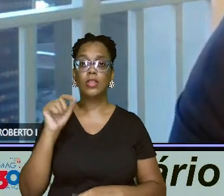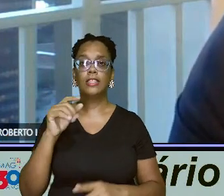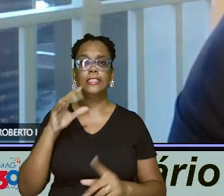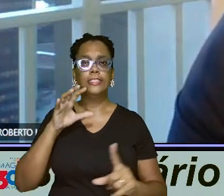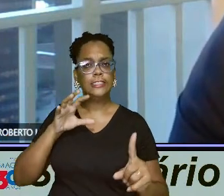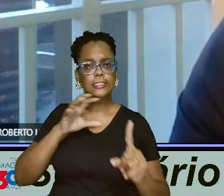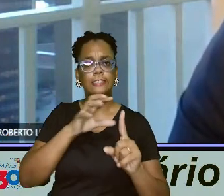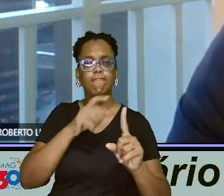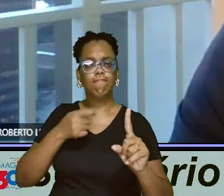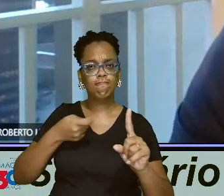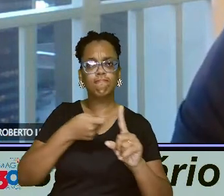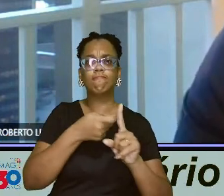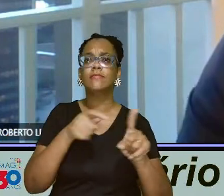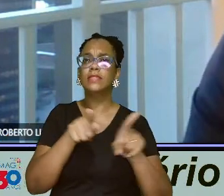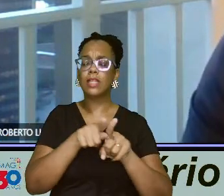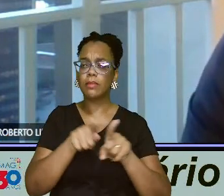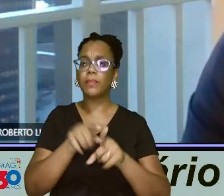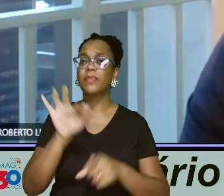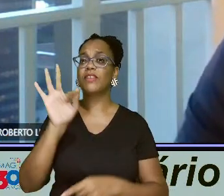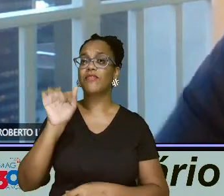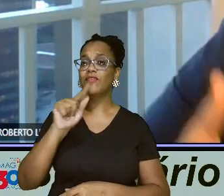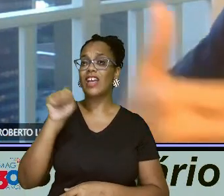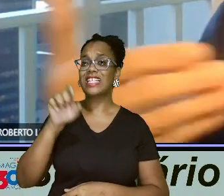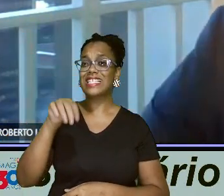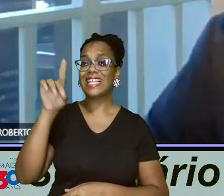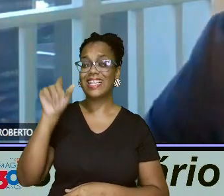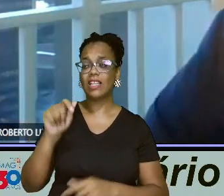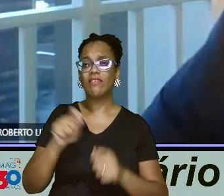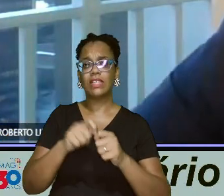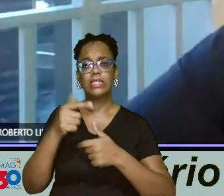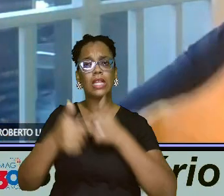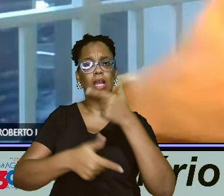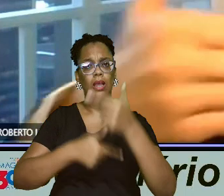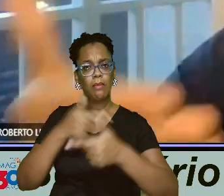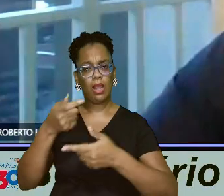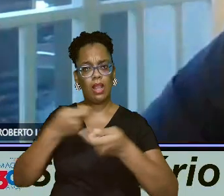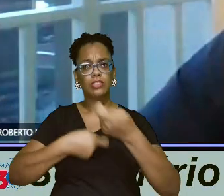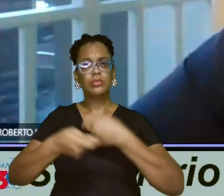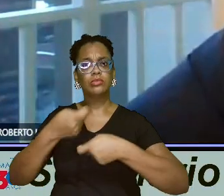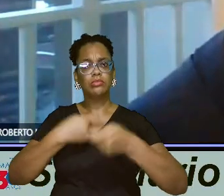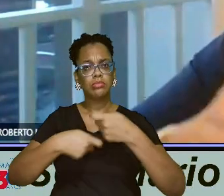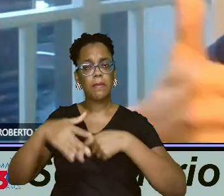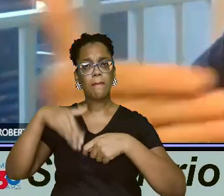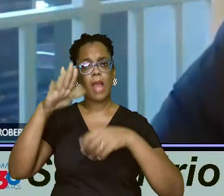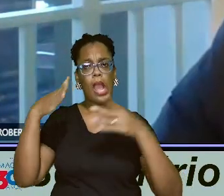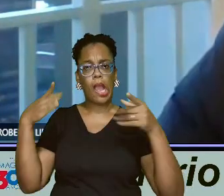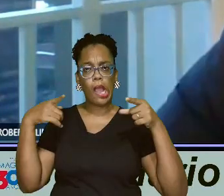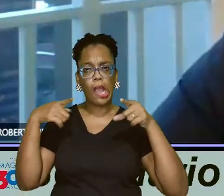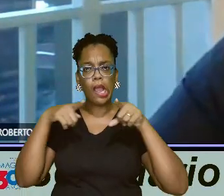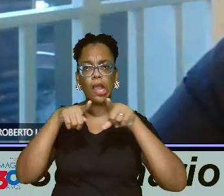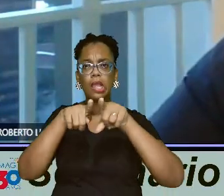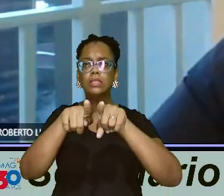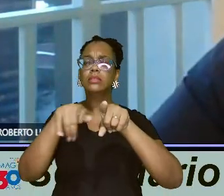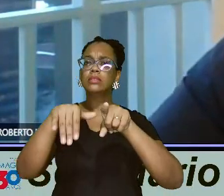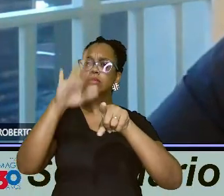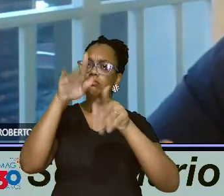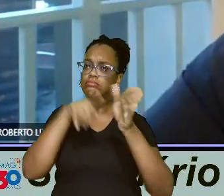a Fazenda fizesse um trabalho administrativo mais aparelhado, de maior investigação, para